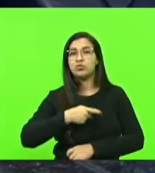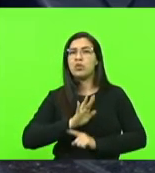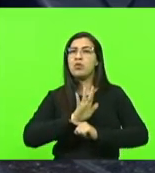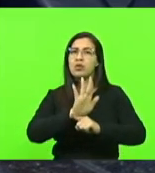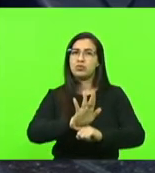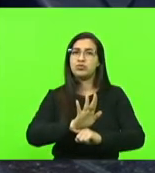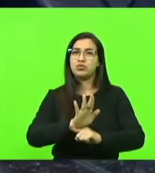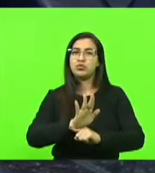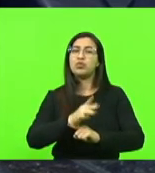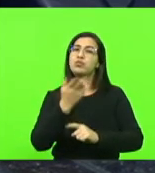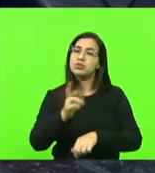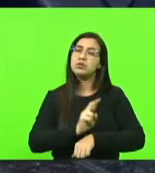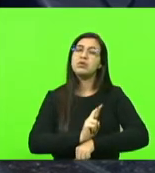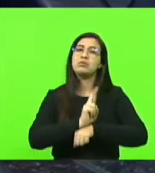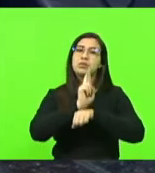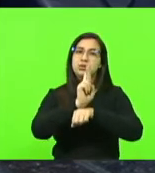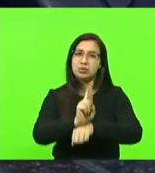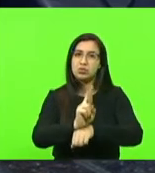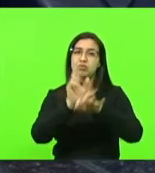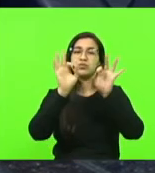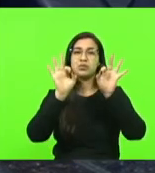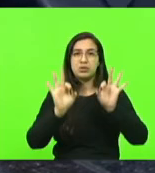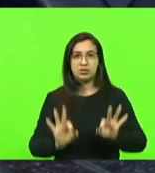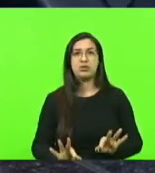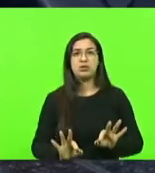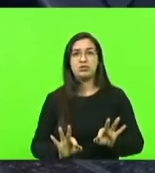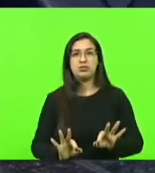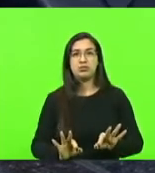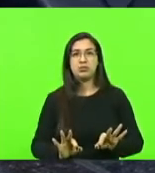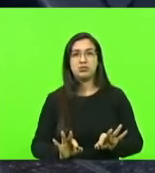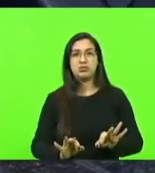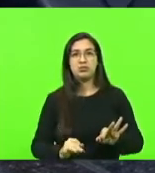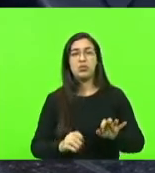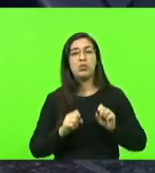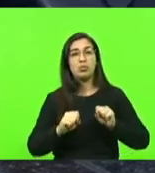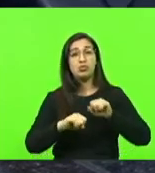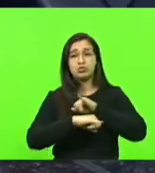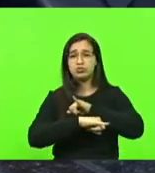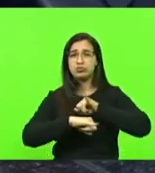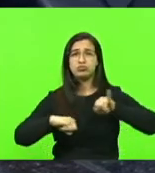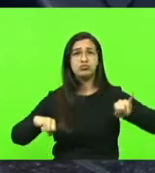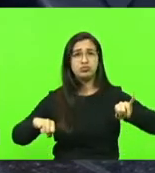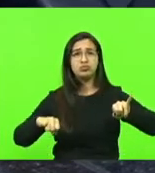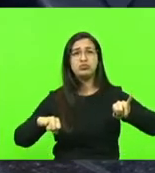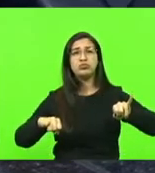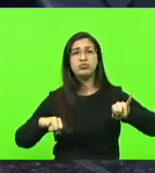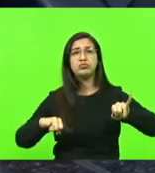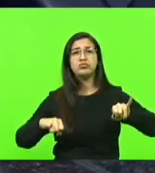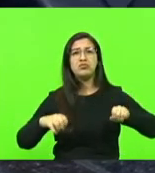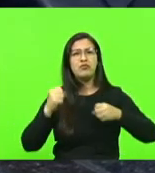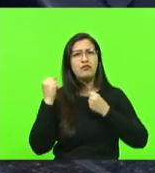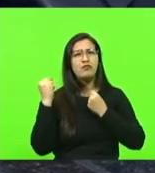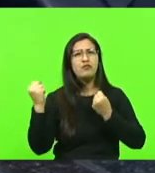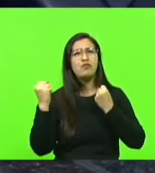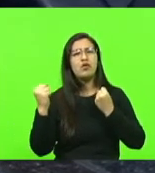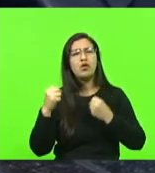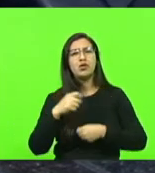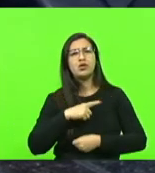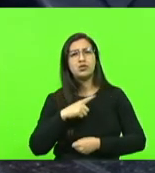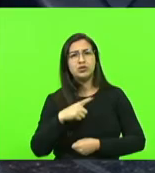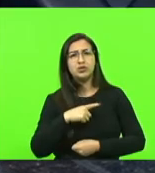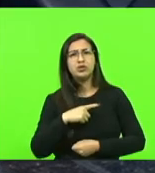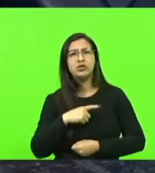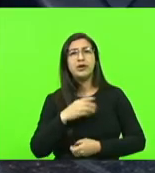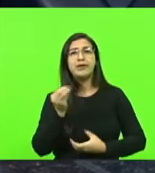bem representado e que essa mensagem ficou perene, forte,